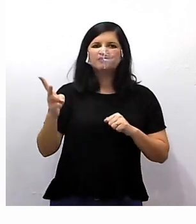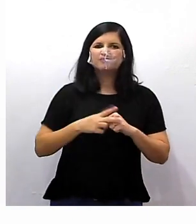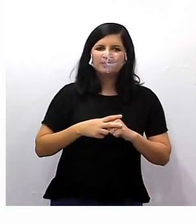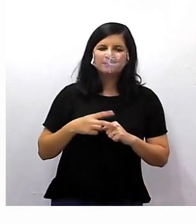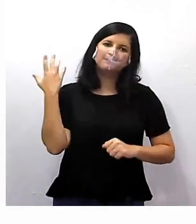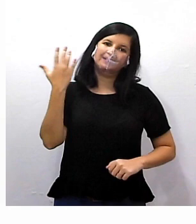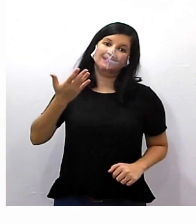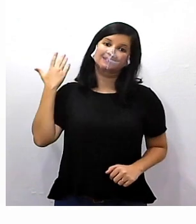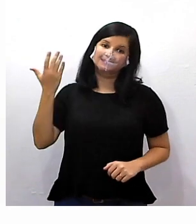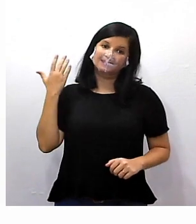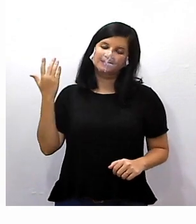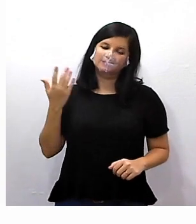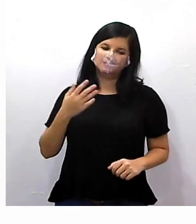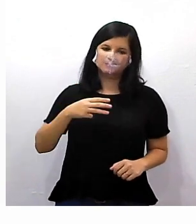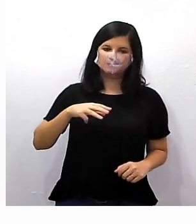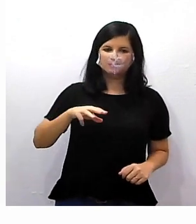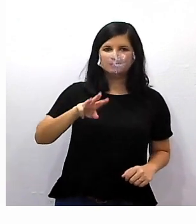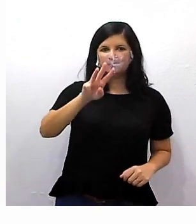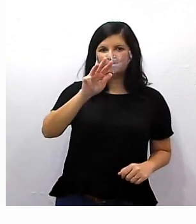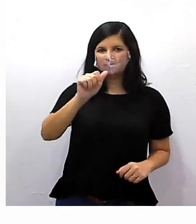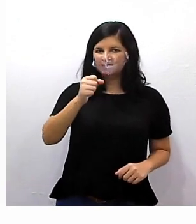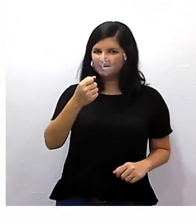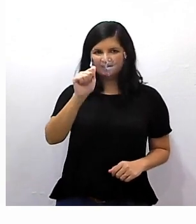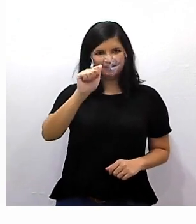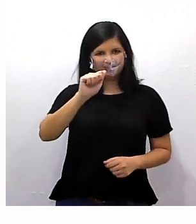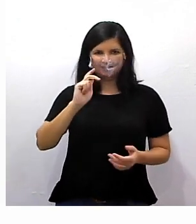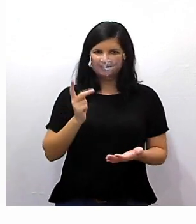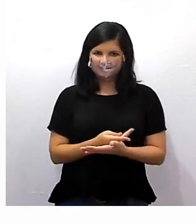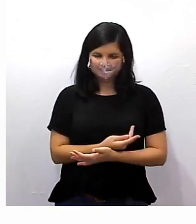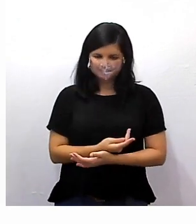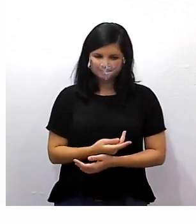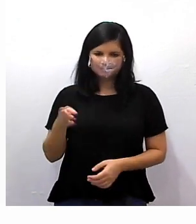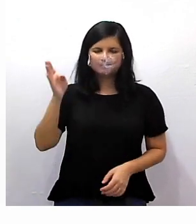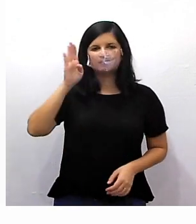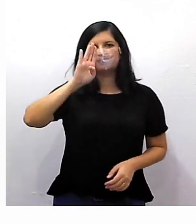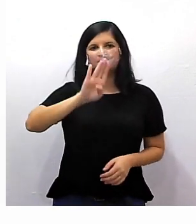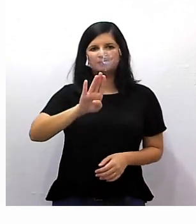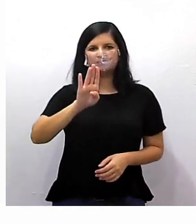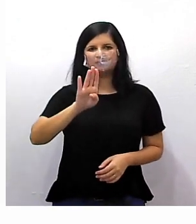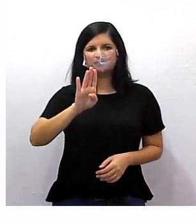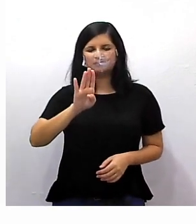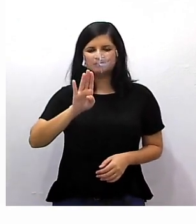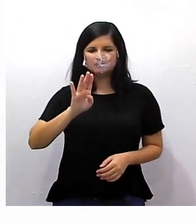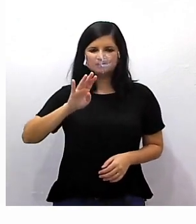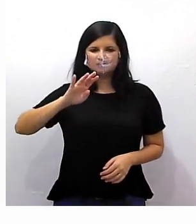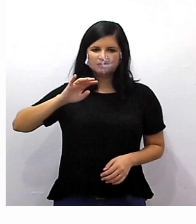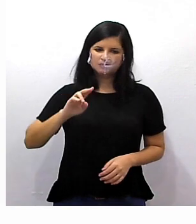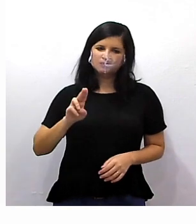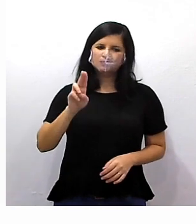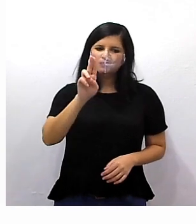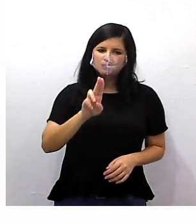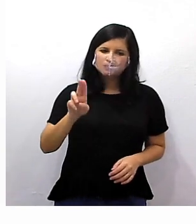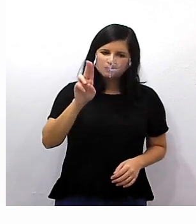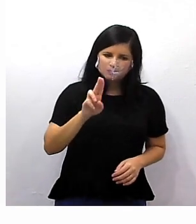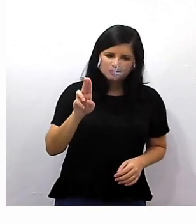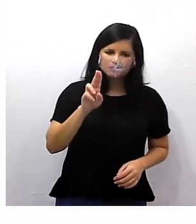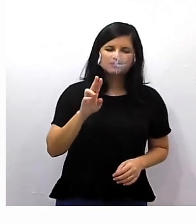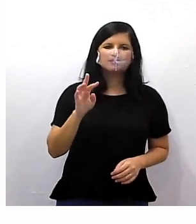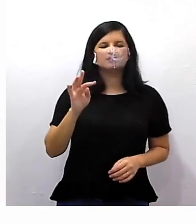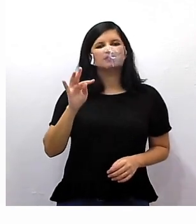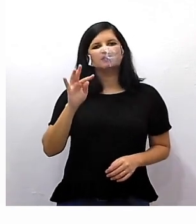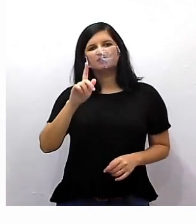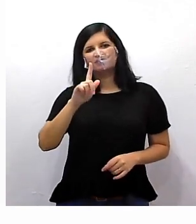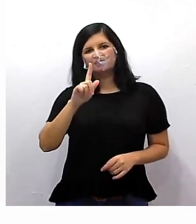no passado, was. Então a letra A, a gente descarta, tá? Letra B. She used to getting